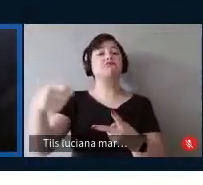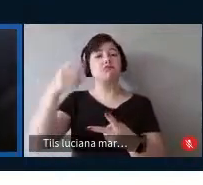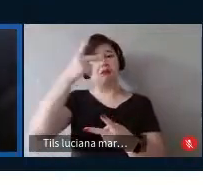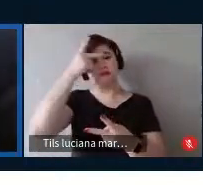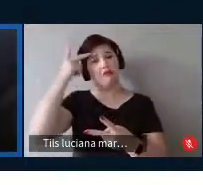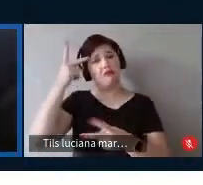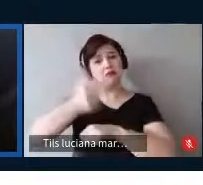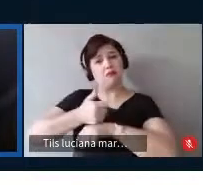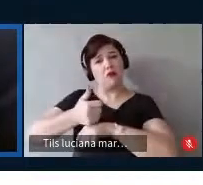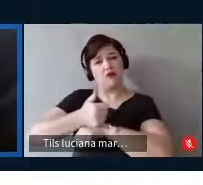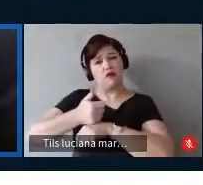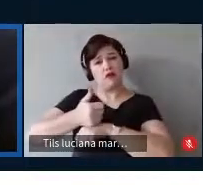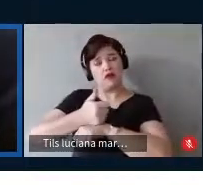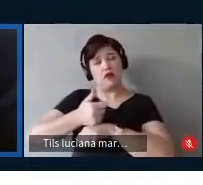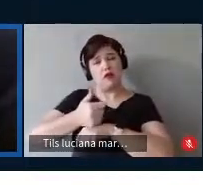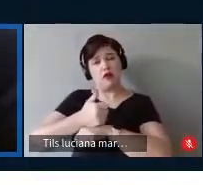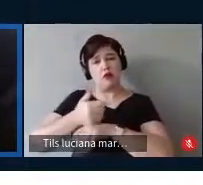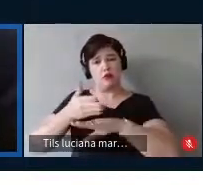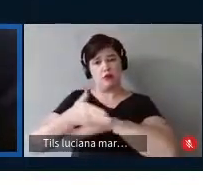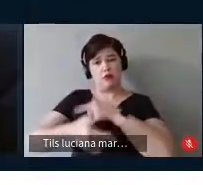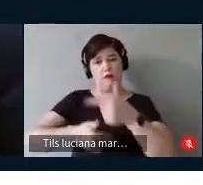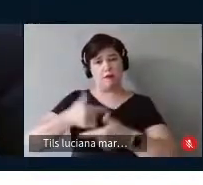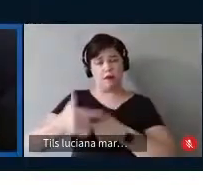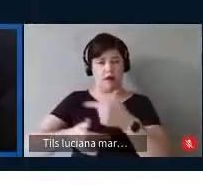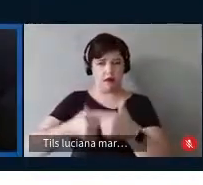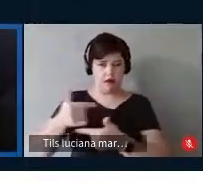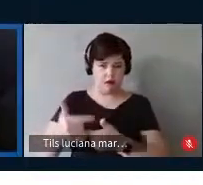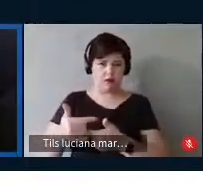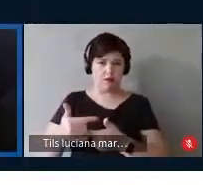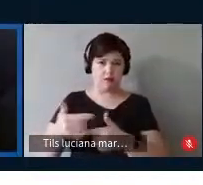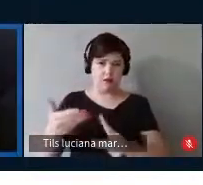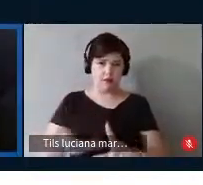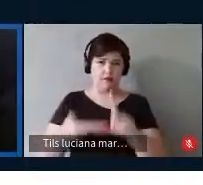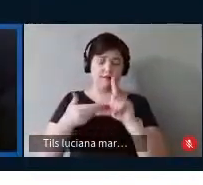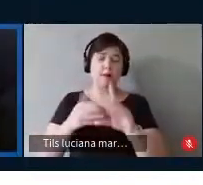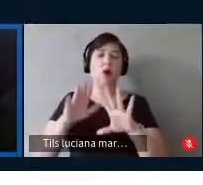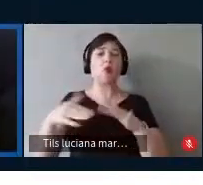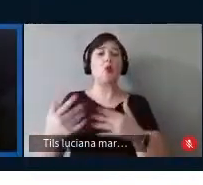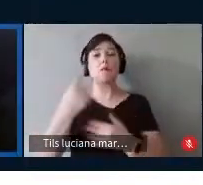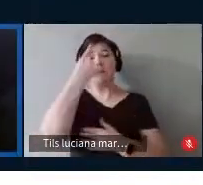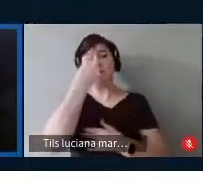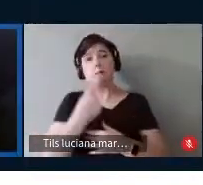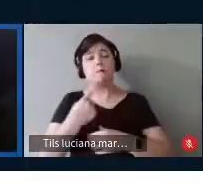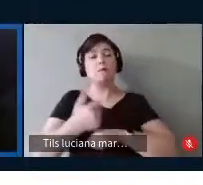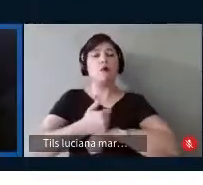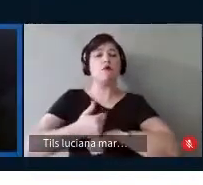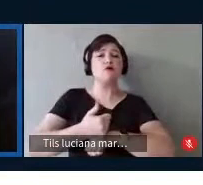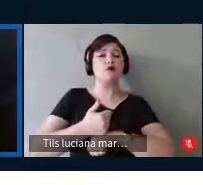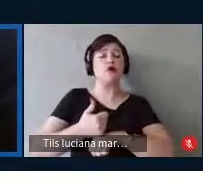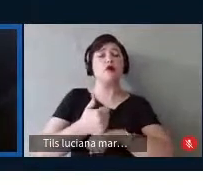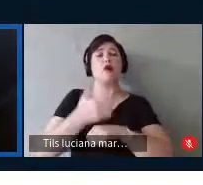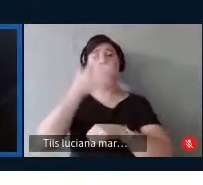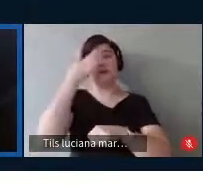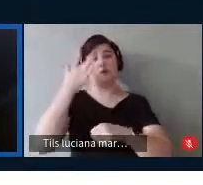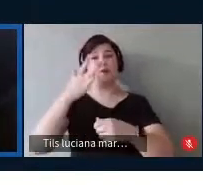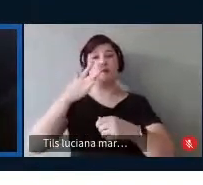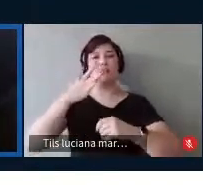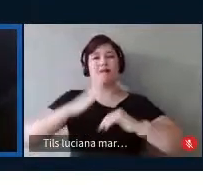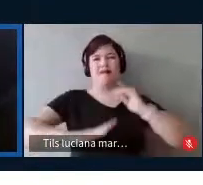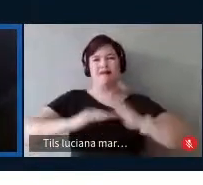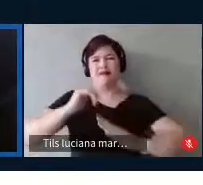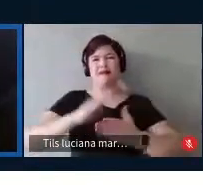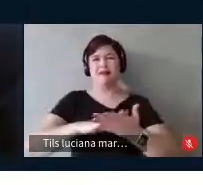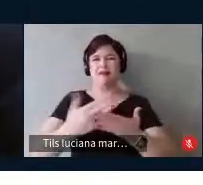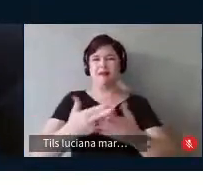de língua de sinais que atua na TV Câmara? Qual é o perfil profissional que o intérprete da TV Câmara é